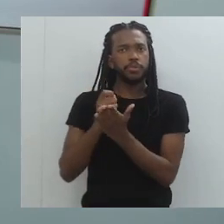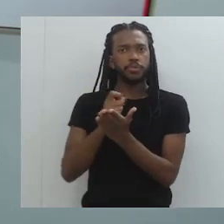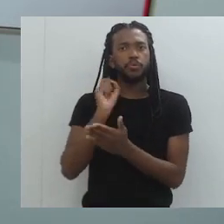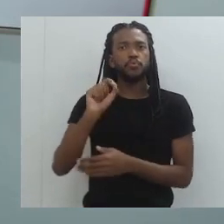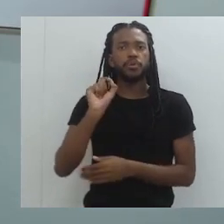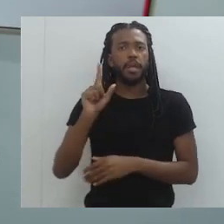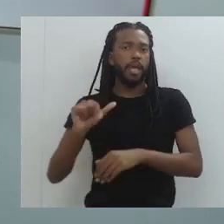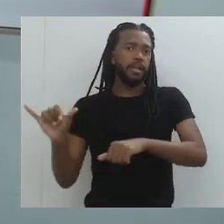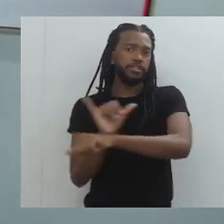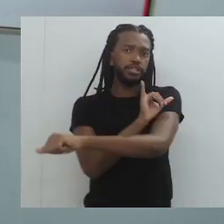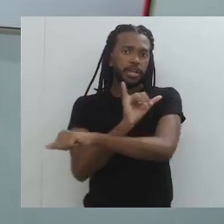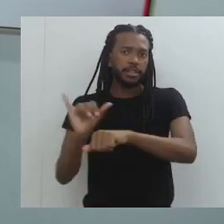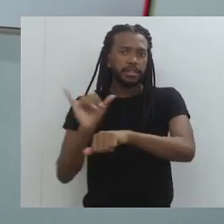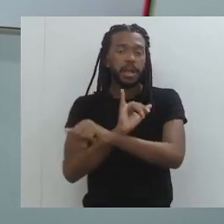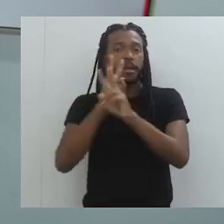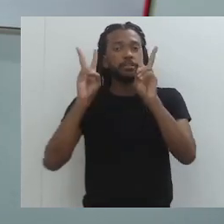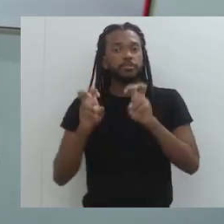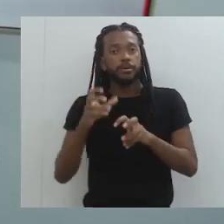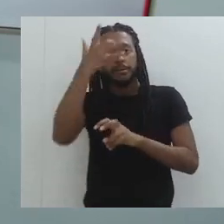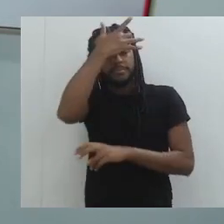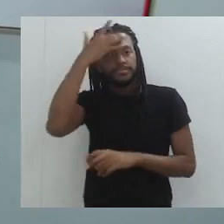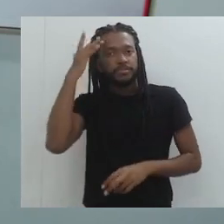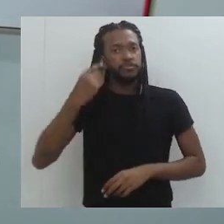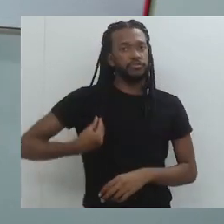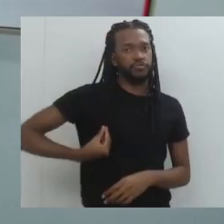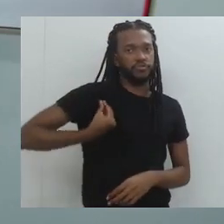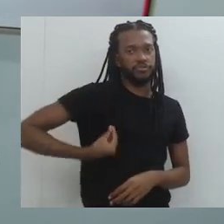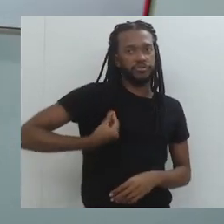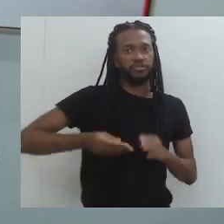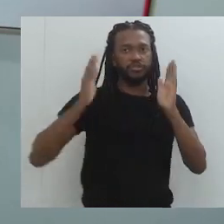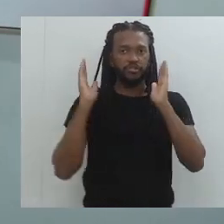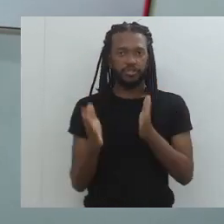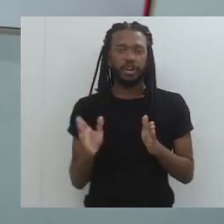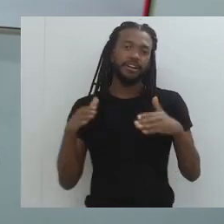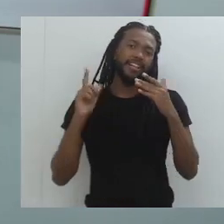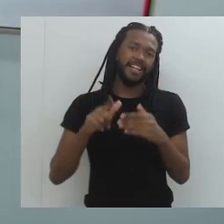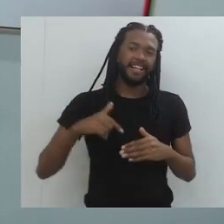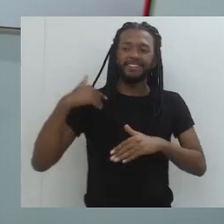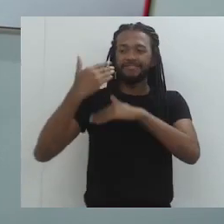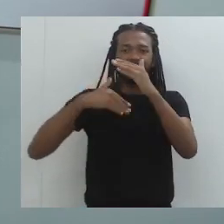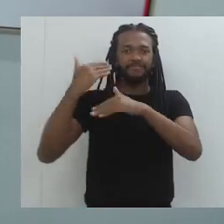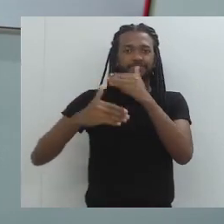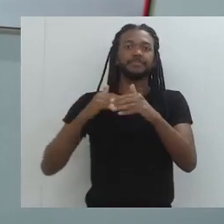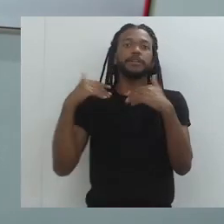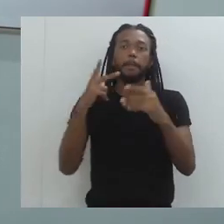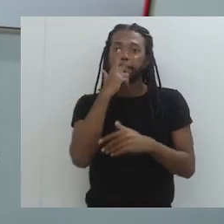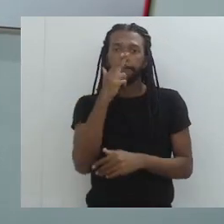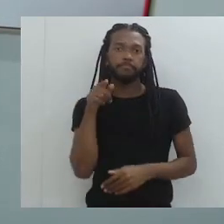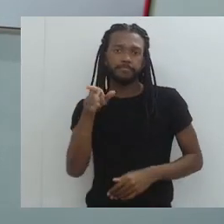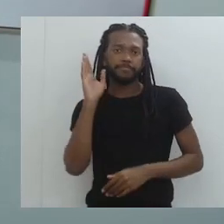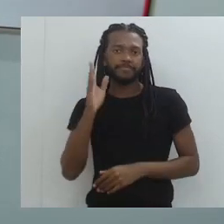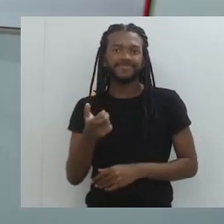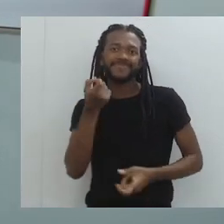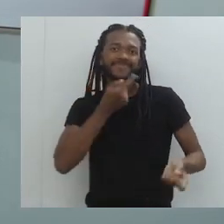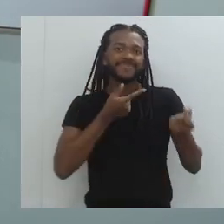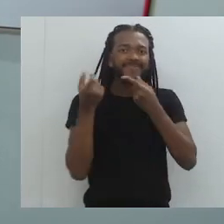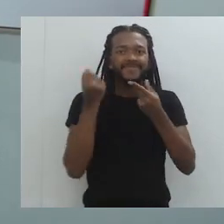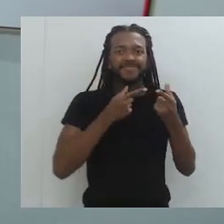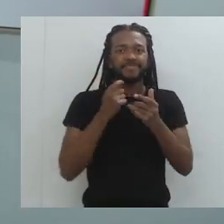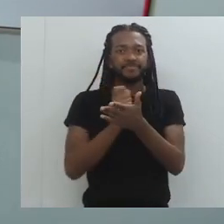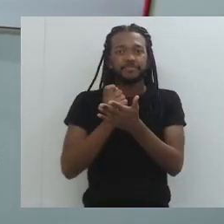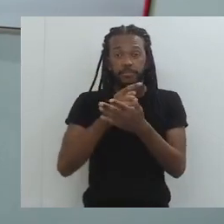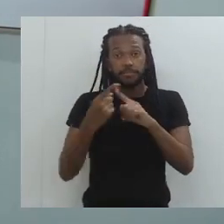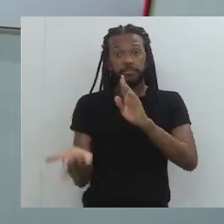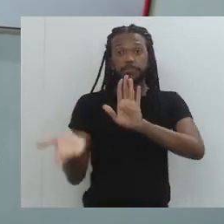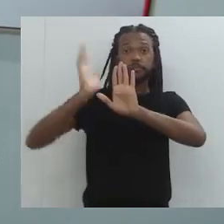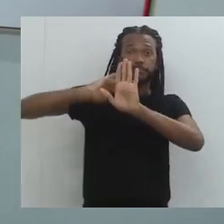as estratégias que as pessoas desenvolvem. Então é bem interessante, um jogo que parece o lúdico de jogar, mas